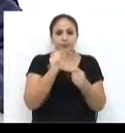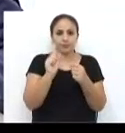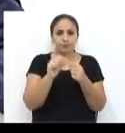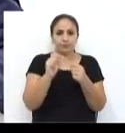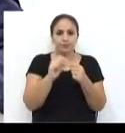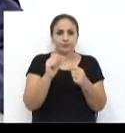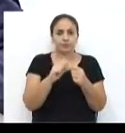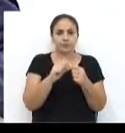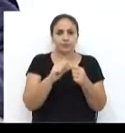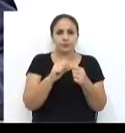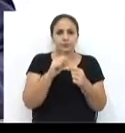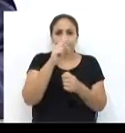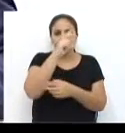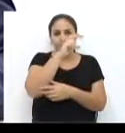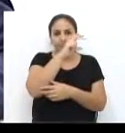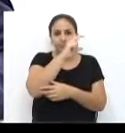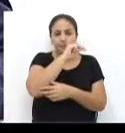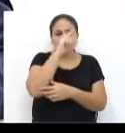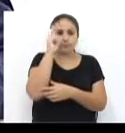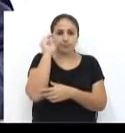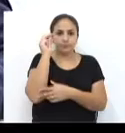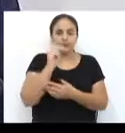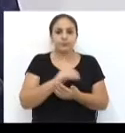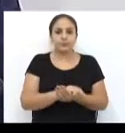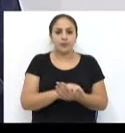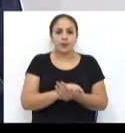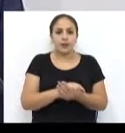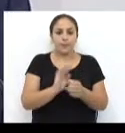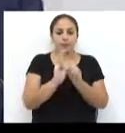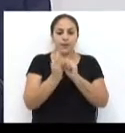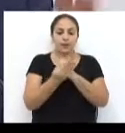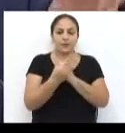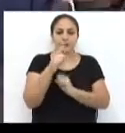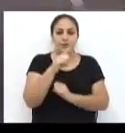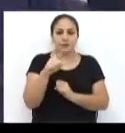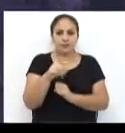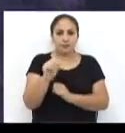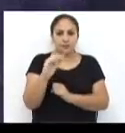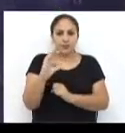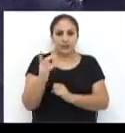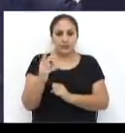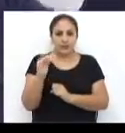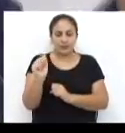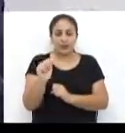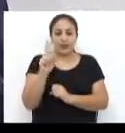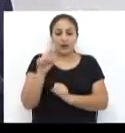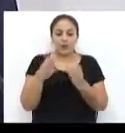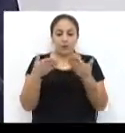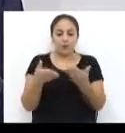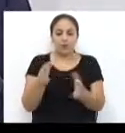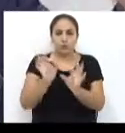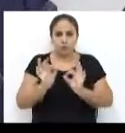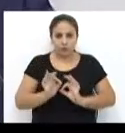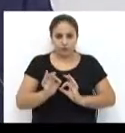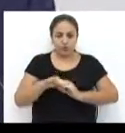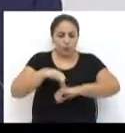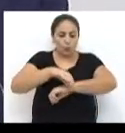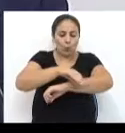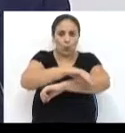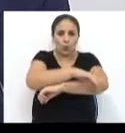serão realizadas pelo Poder Executivo Municipal. O bairro Záquia, por exemplo, é o foco de um amplo projeto